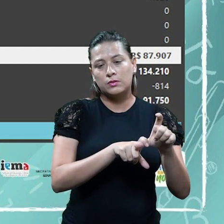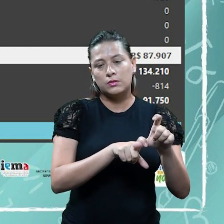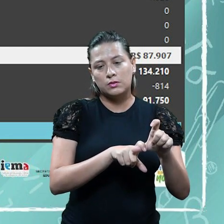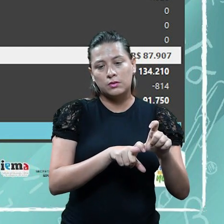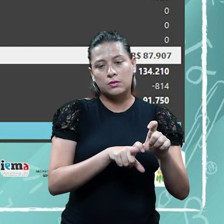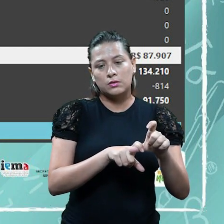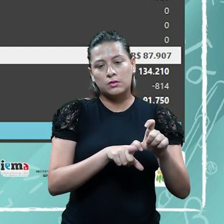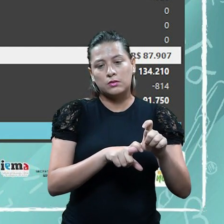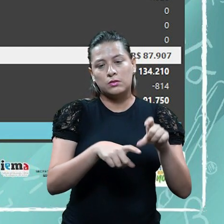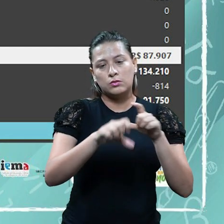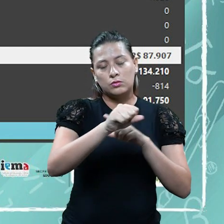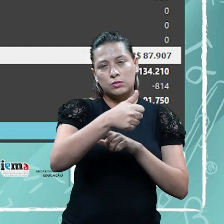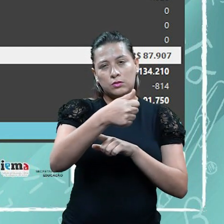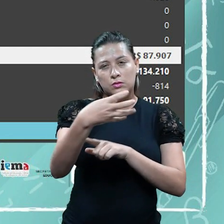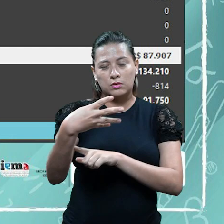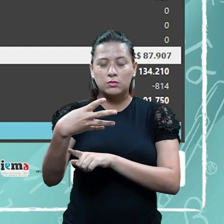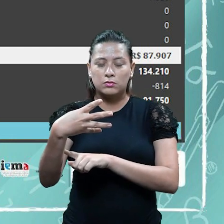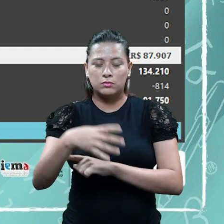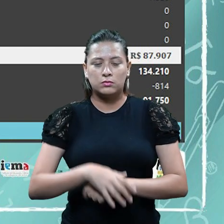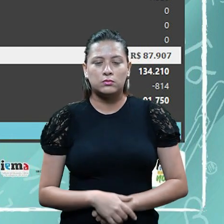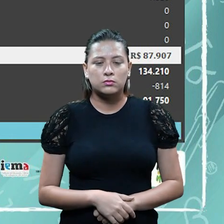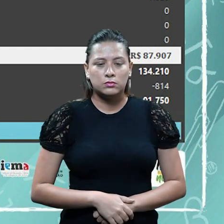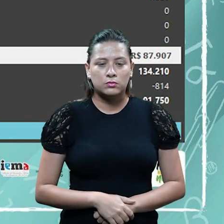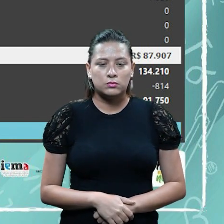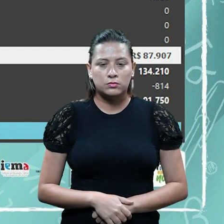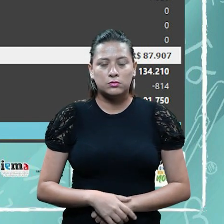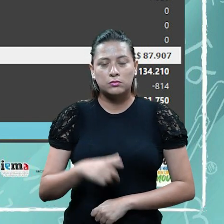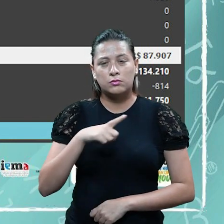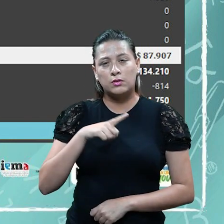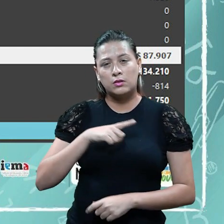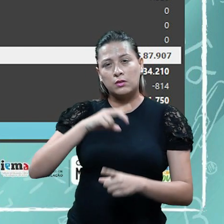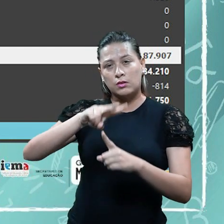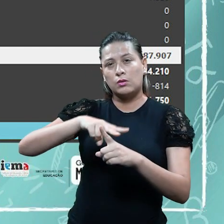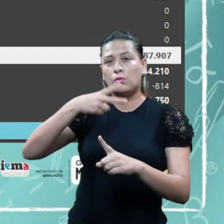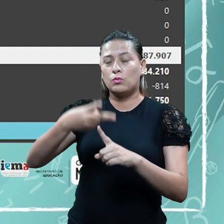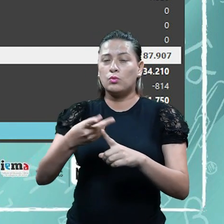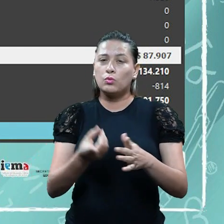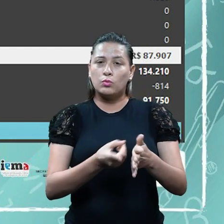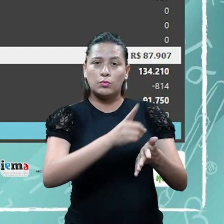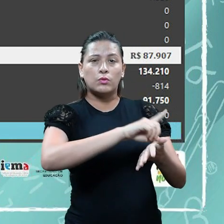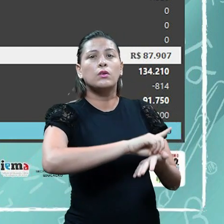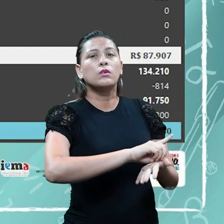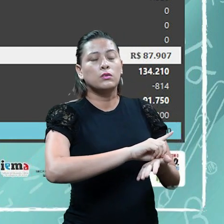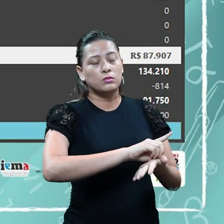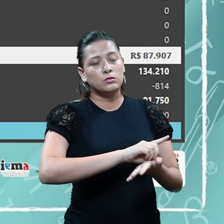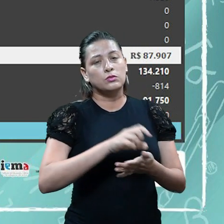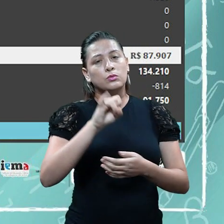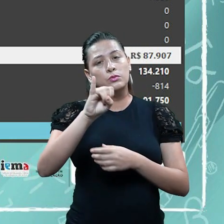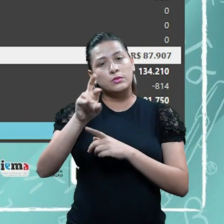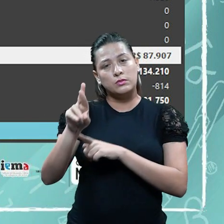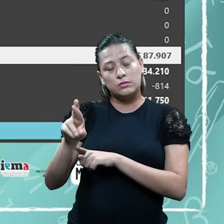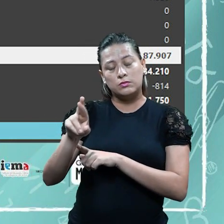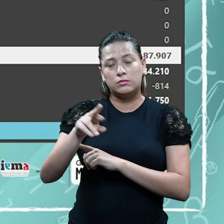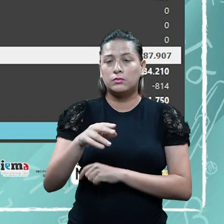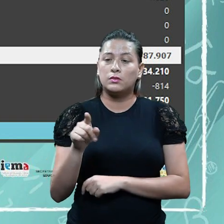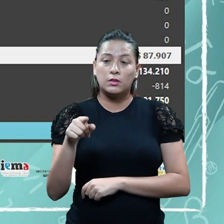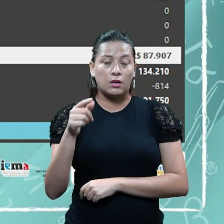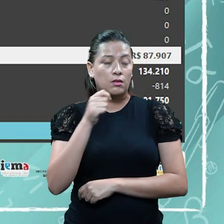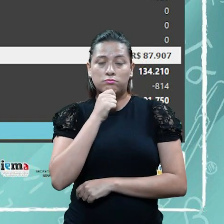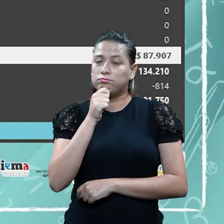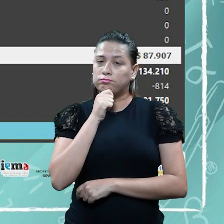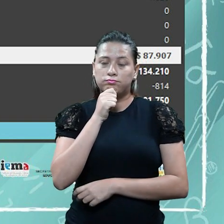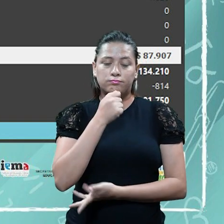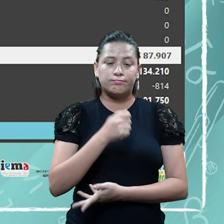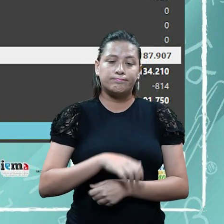total de 814. Deduzindo tudo, eu vou ter aqui o lucro antes do imposto de renda. Então, ainda não declarei o imposto